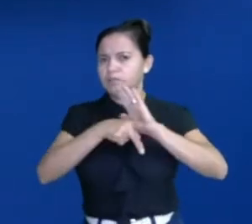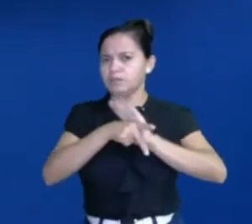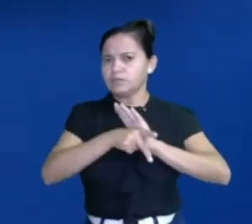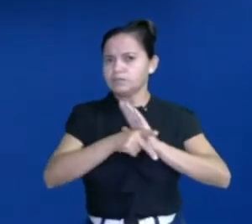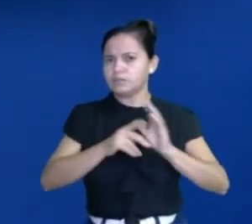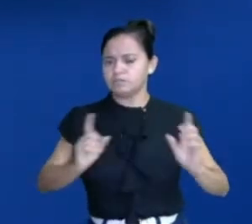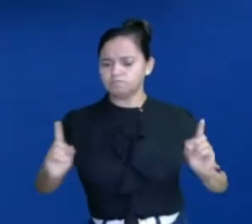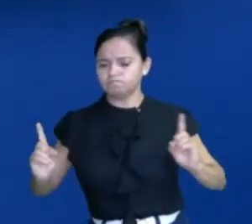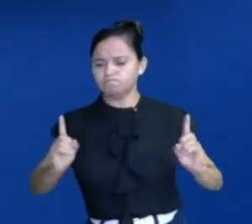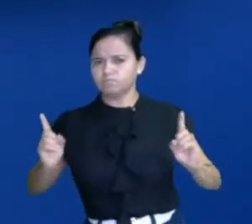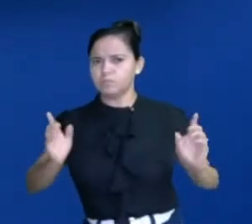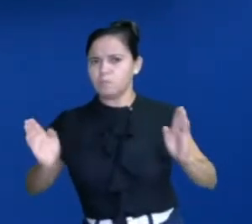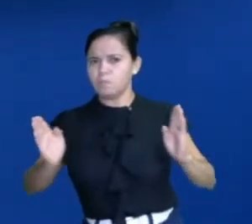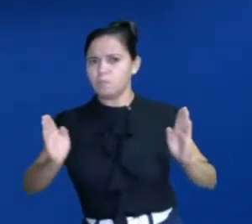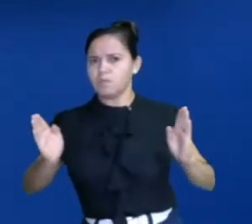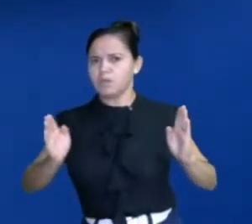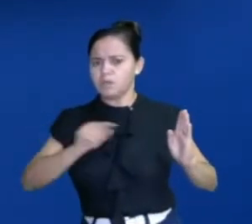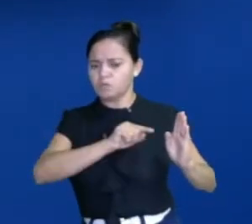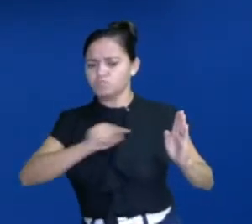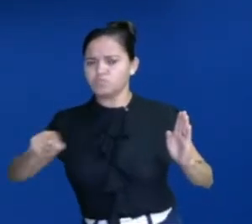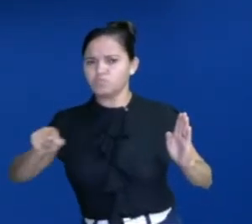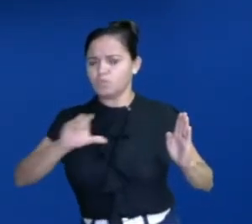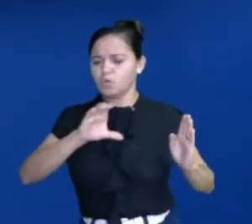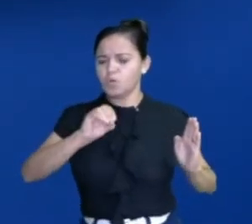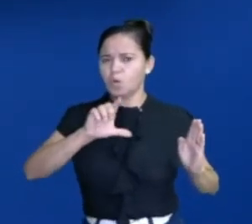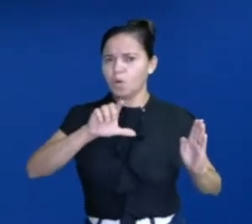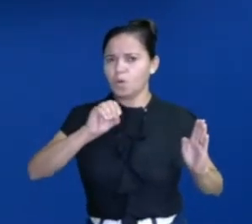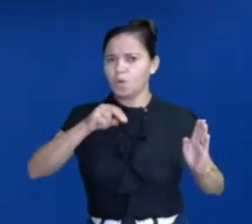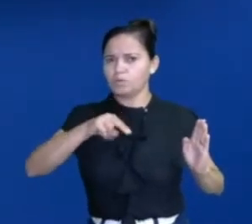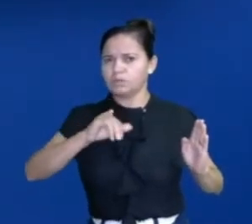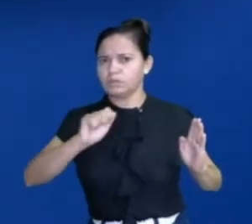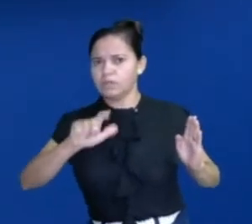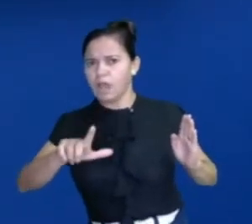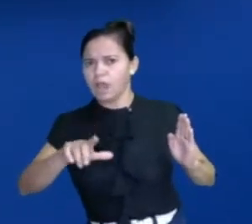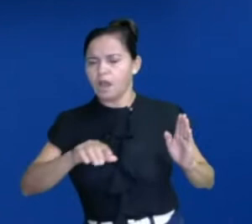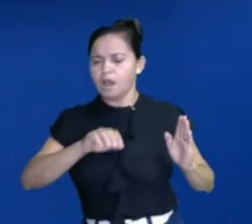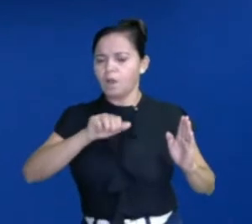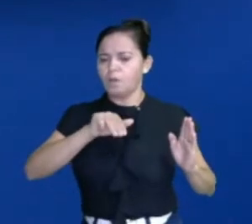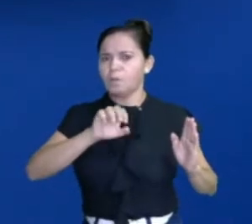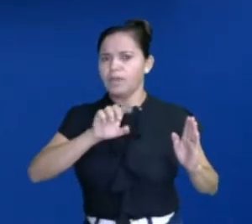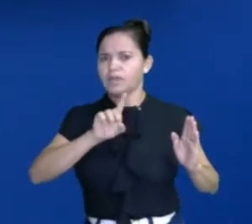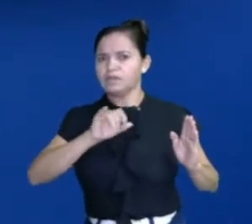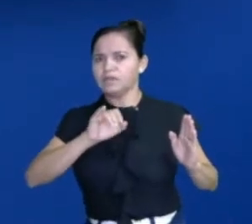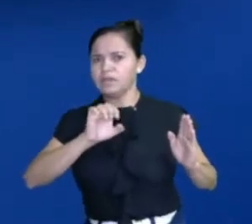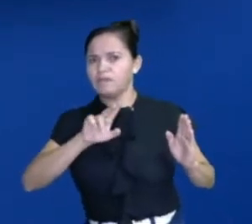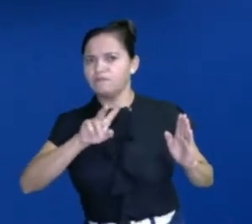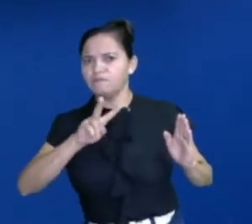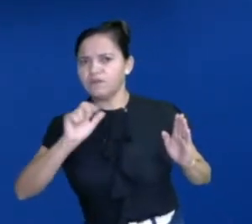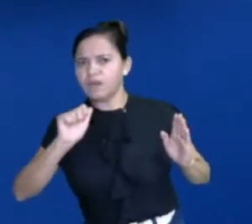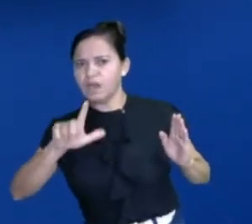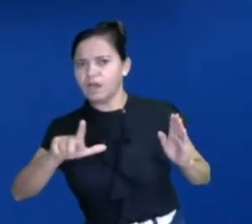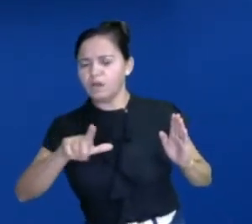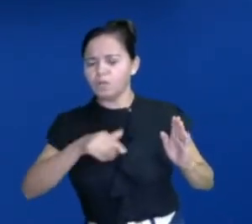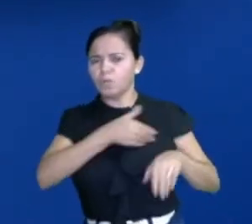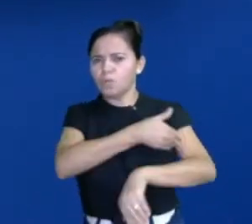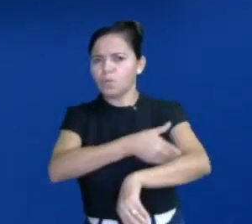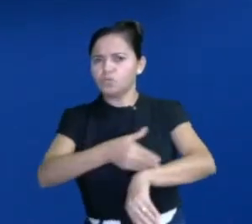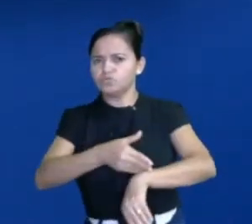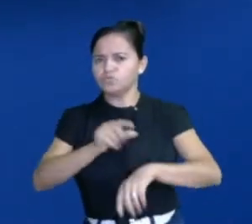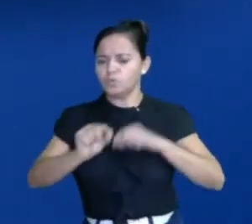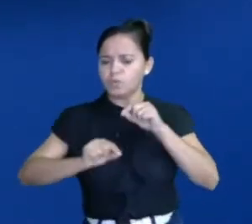caracterizar período colonial, período medieval, quais são os costumes que